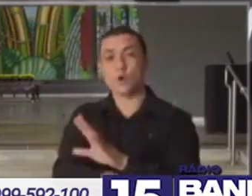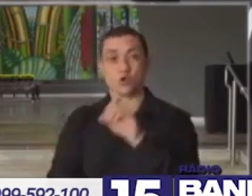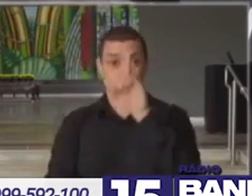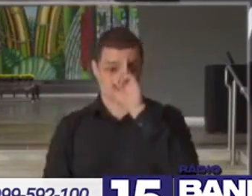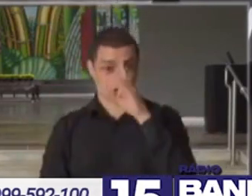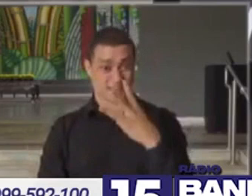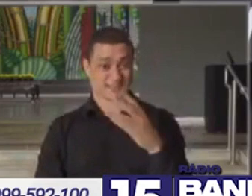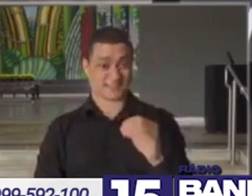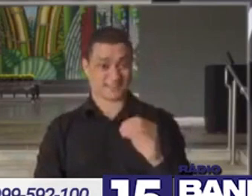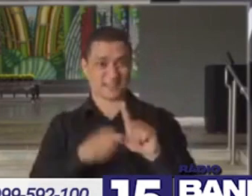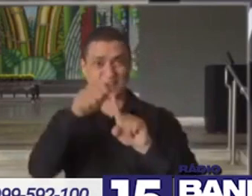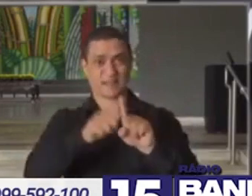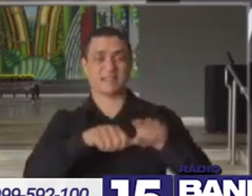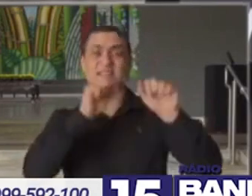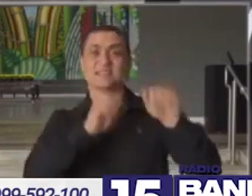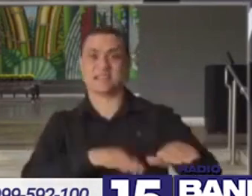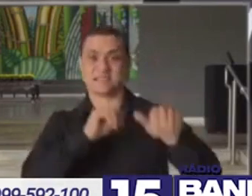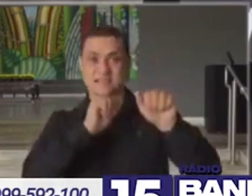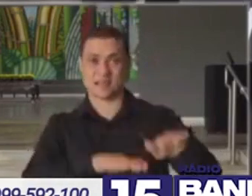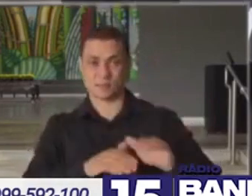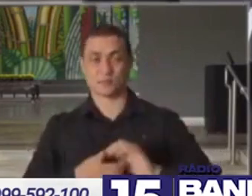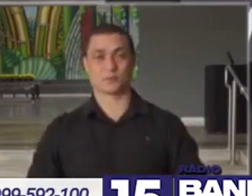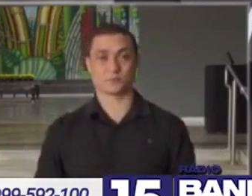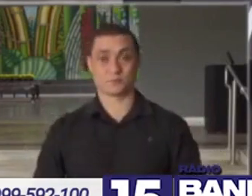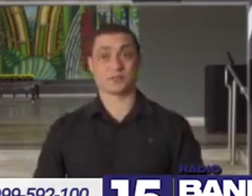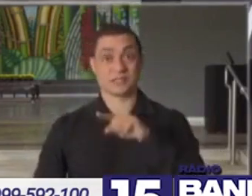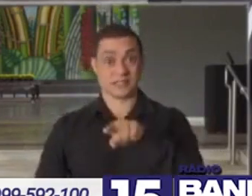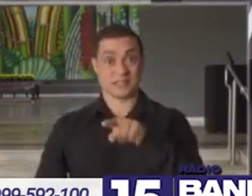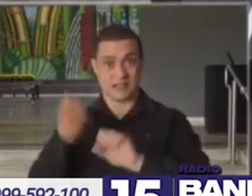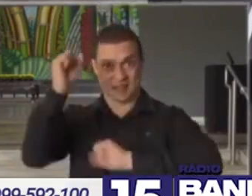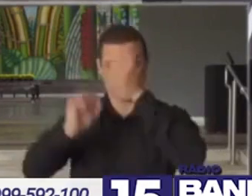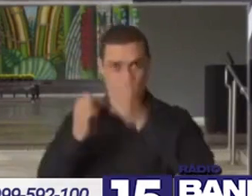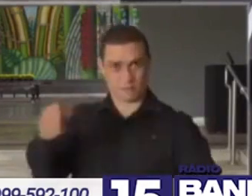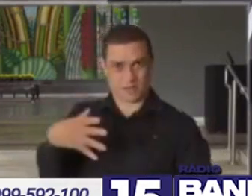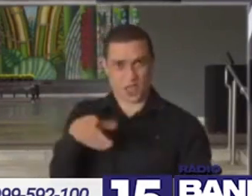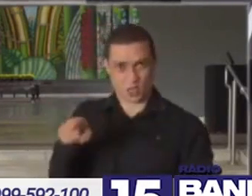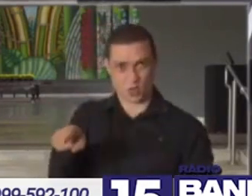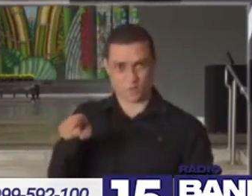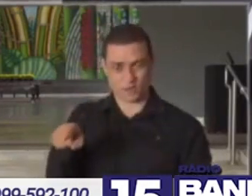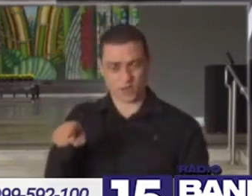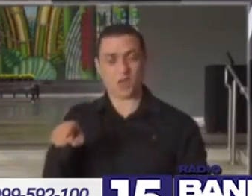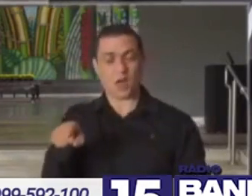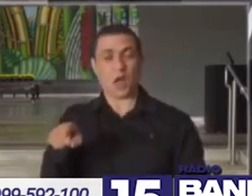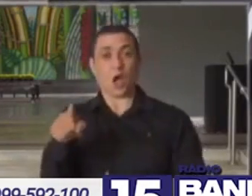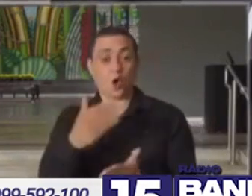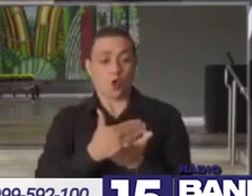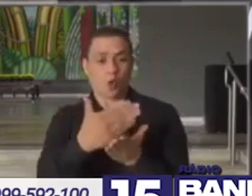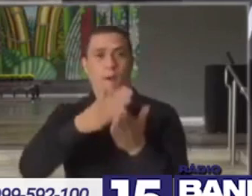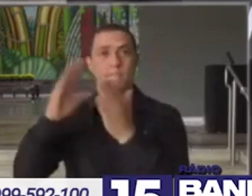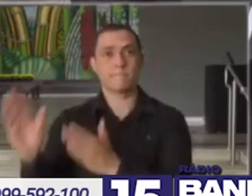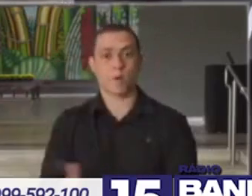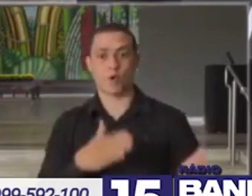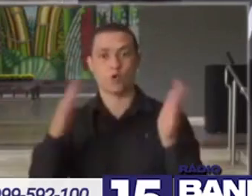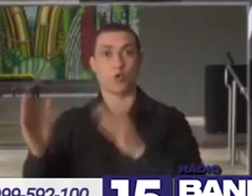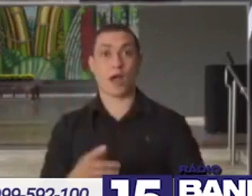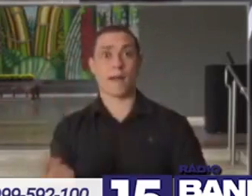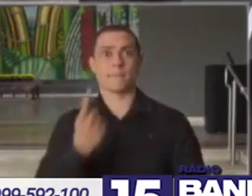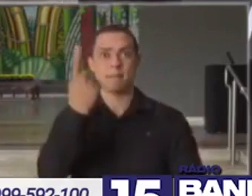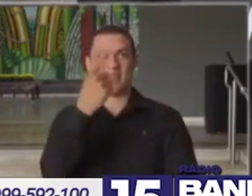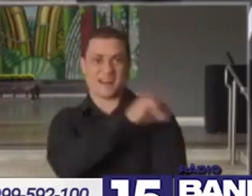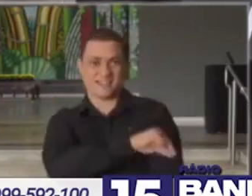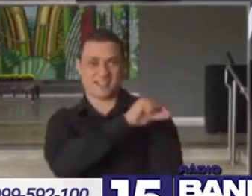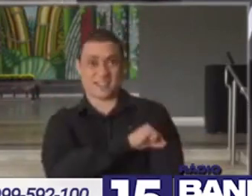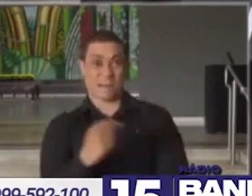produzida com os insumos, inclusive, no Brasil, pelo Butantan. A obra desta nova